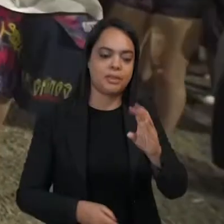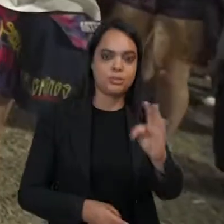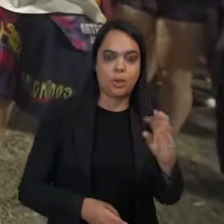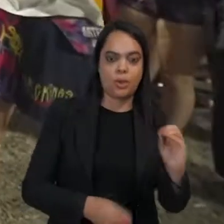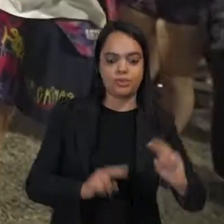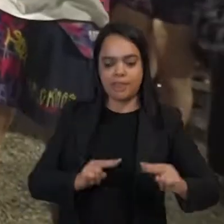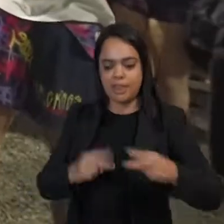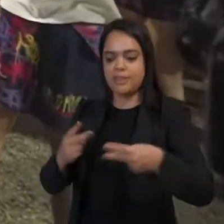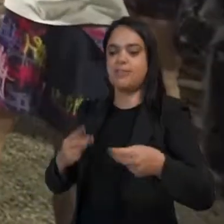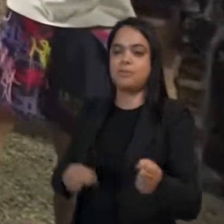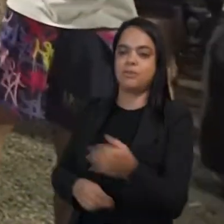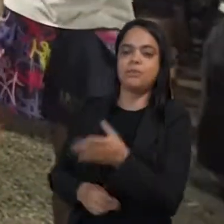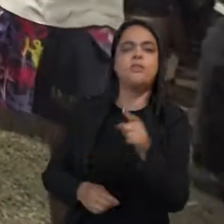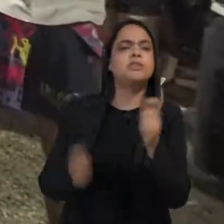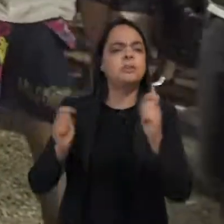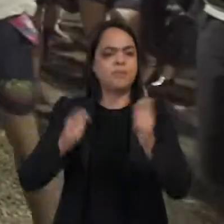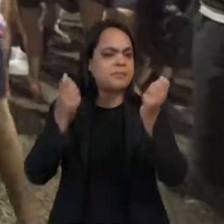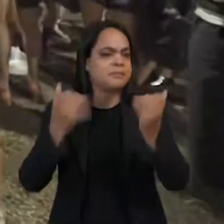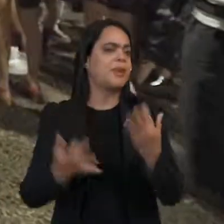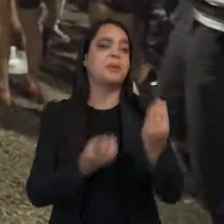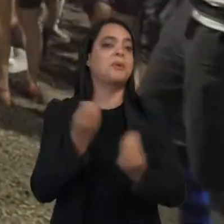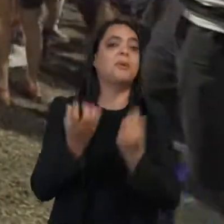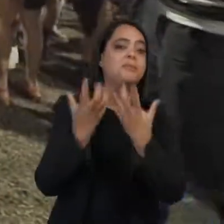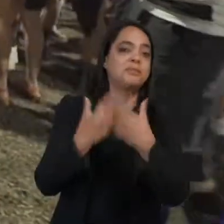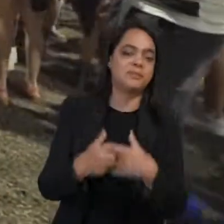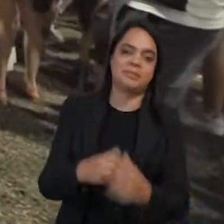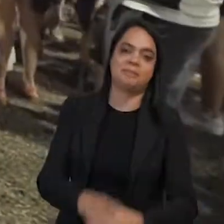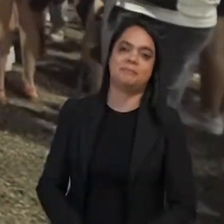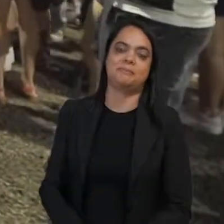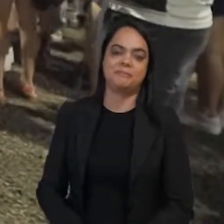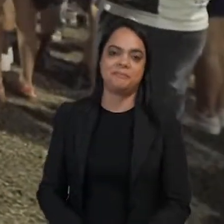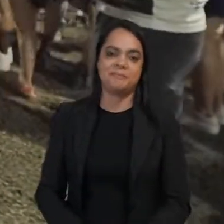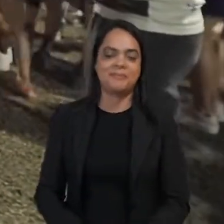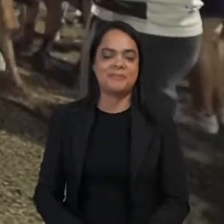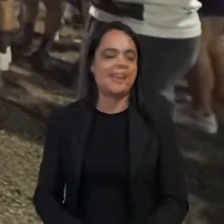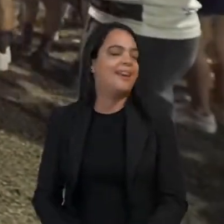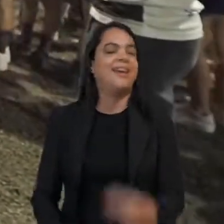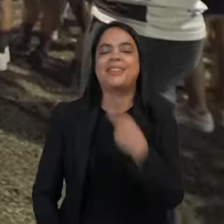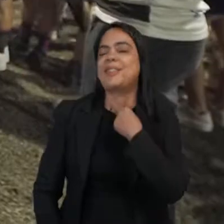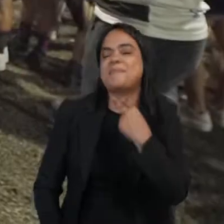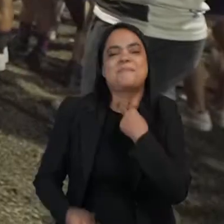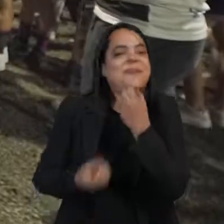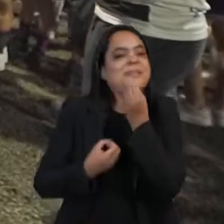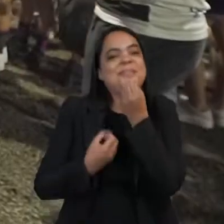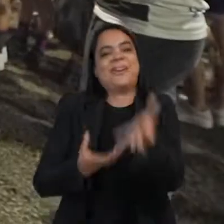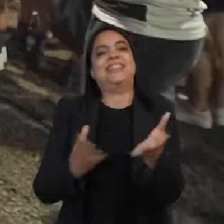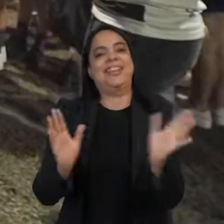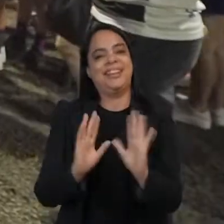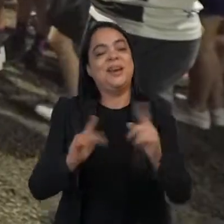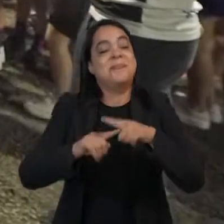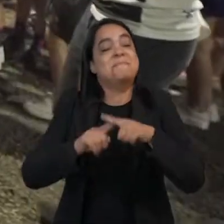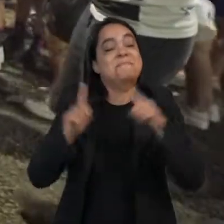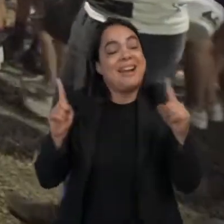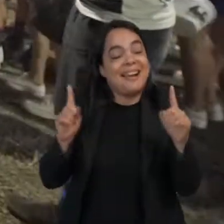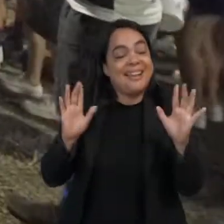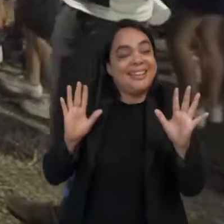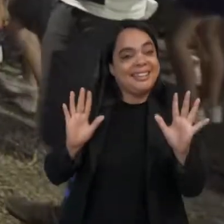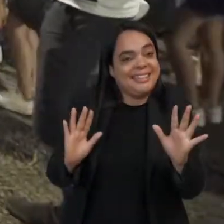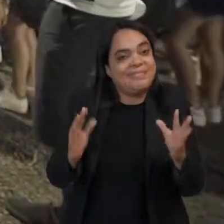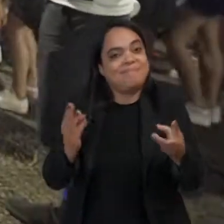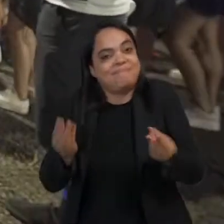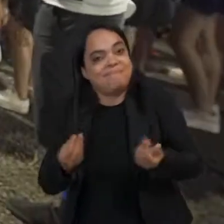pro atual. Você pode dar um spoiler de como que vai funcionar isso aí? Eu não vou dar nenhum spoiler, mas